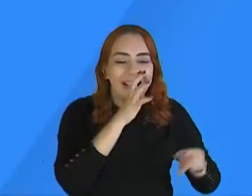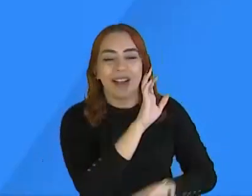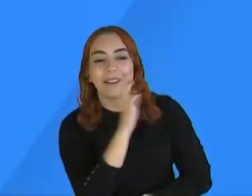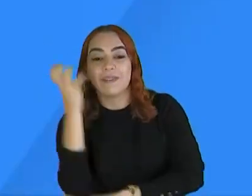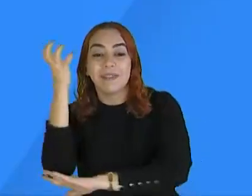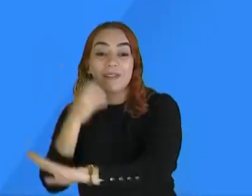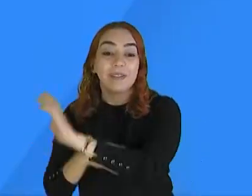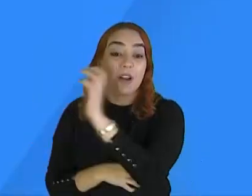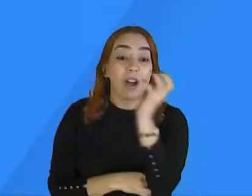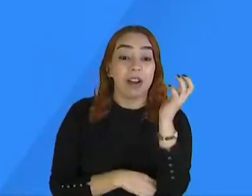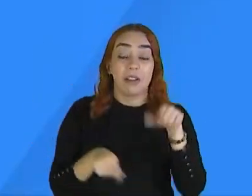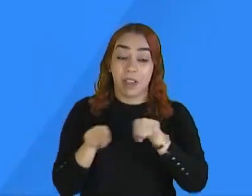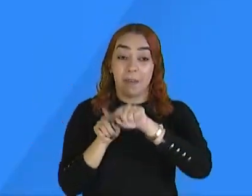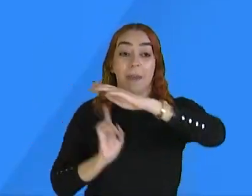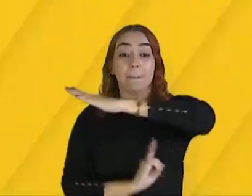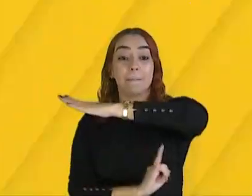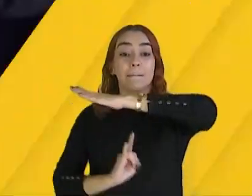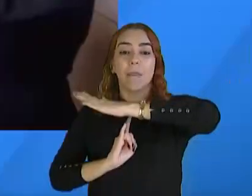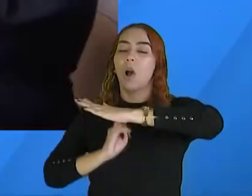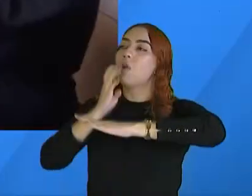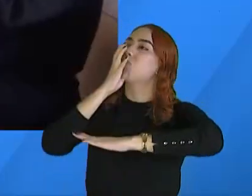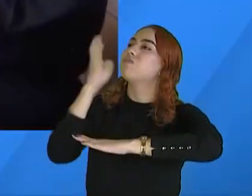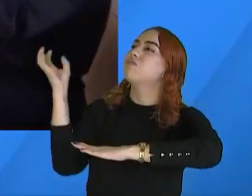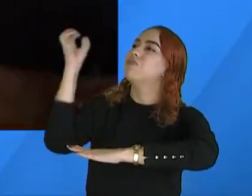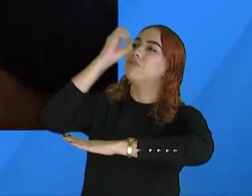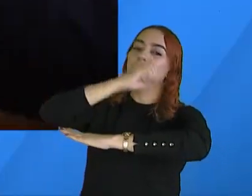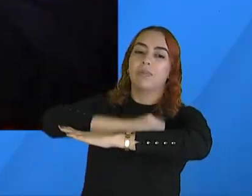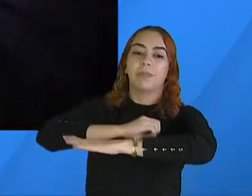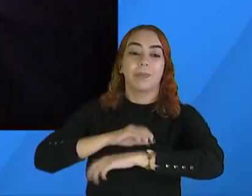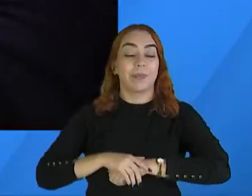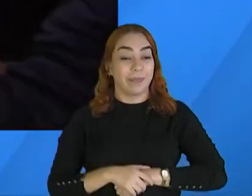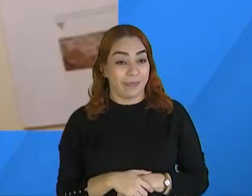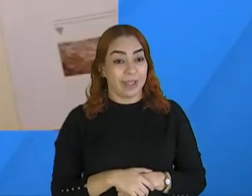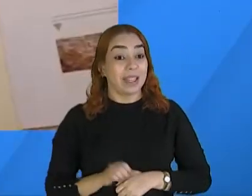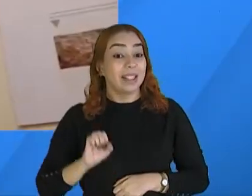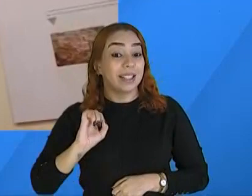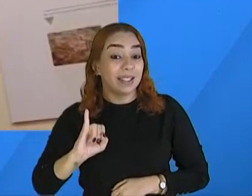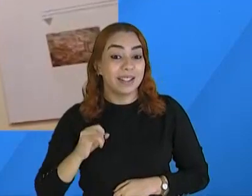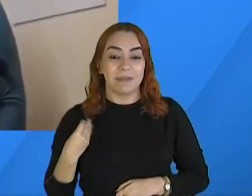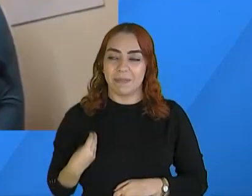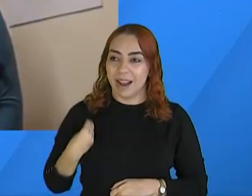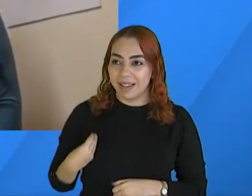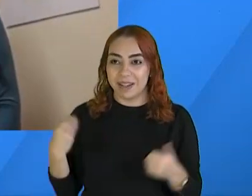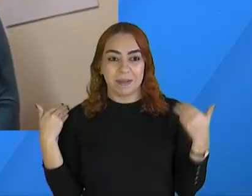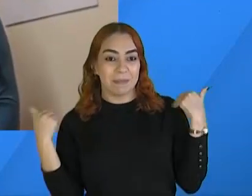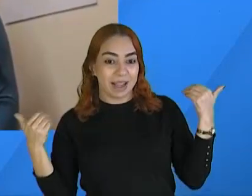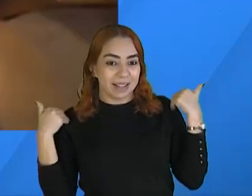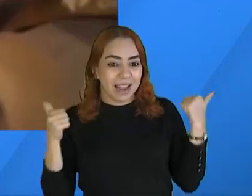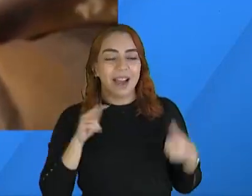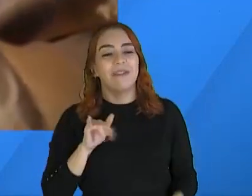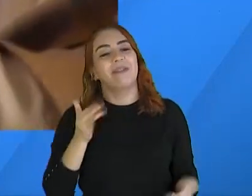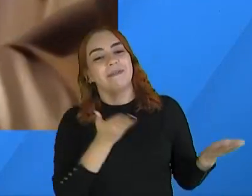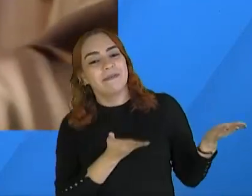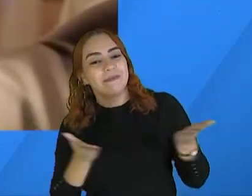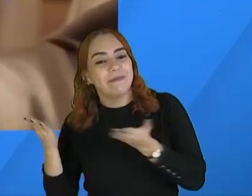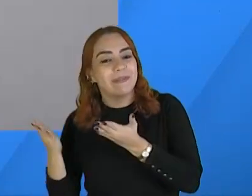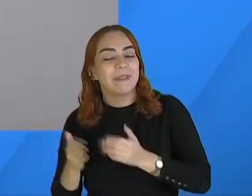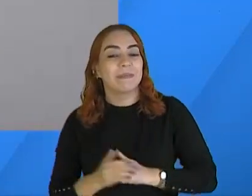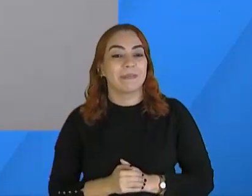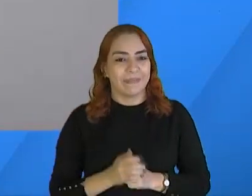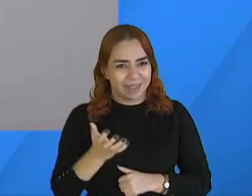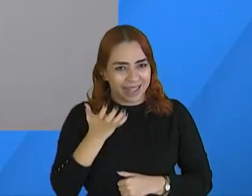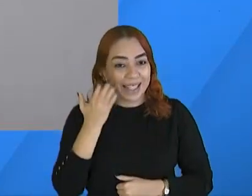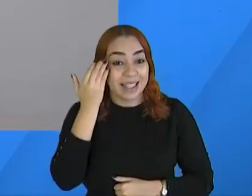o mirante para curtir o pôr do sol. Tá pelo Cariri? Então não deixe de conhecer o Complexo Mirante do Caldas. Quer saber